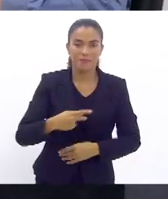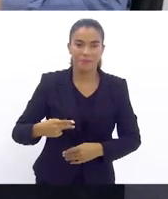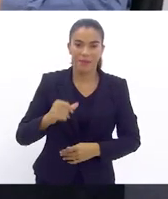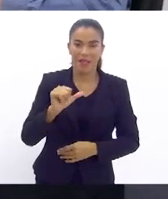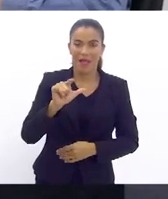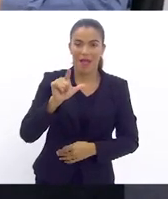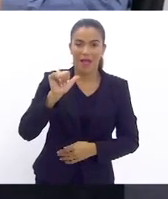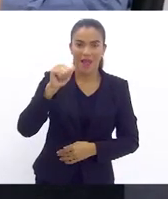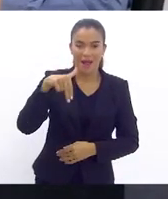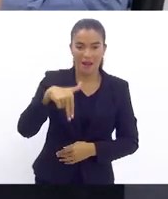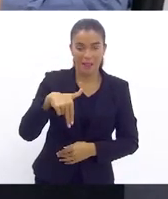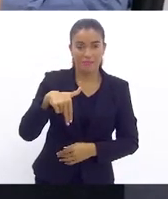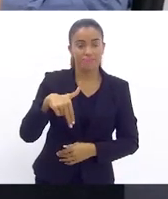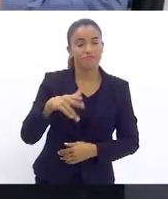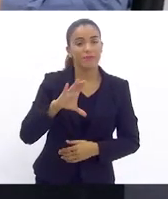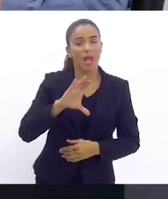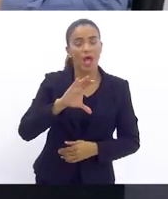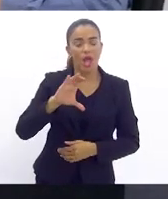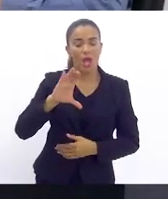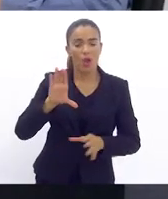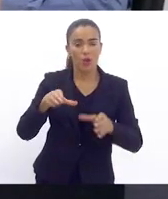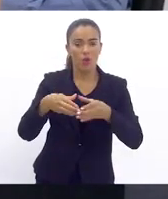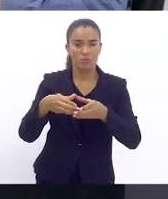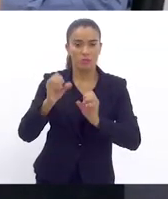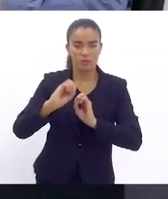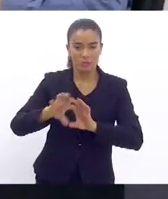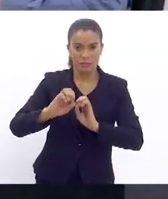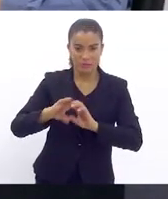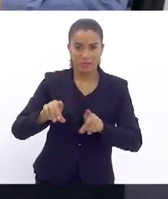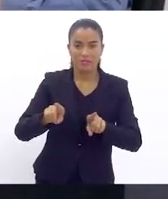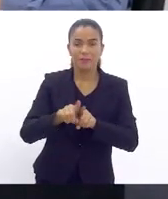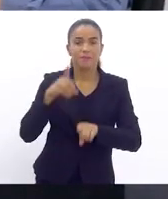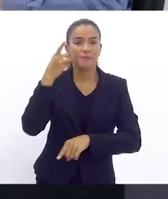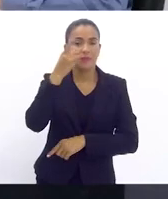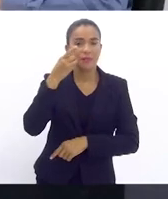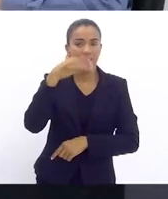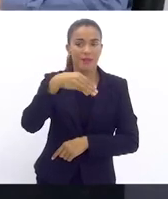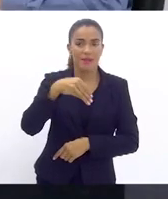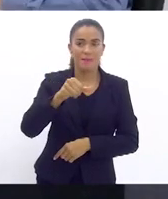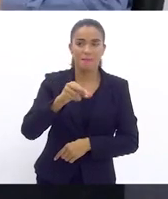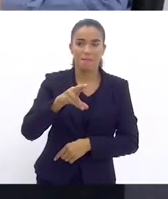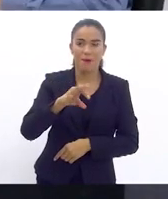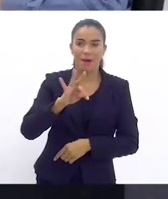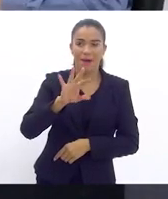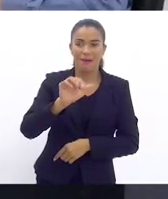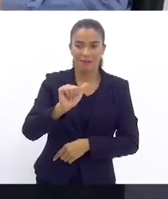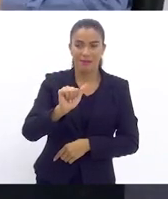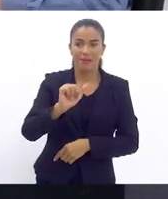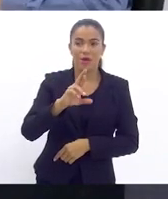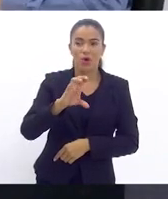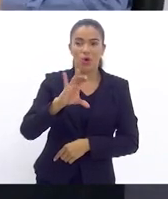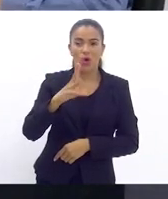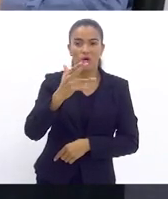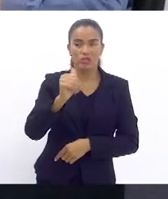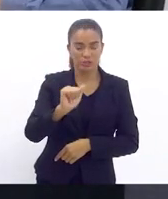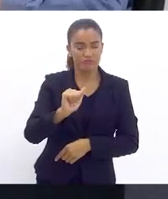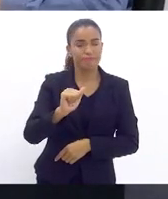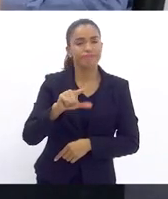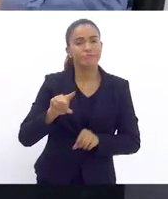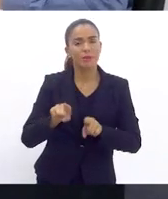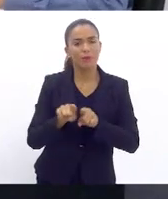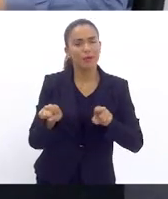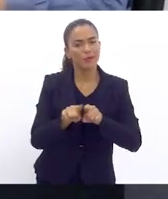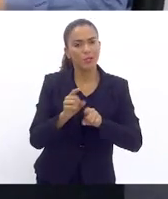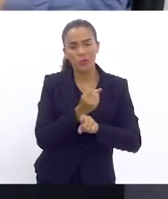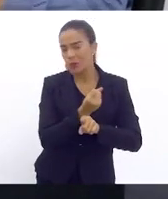da comissão de educação também cumprimentar deputada Marta Rocha e assim cumprimento todos os colegas da mesa